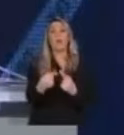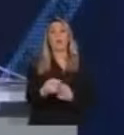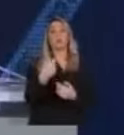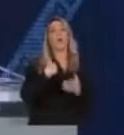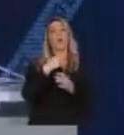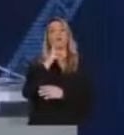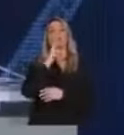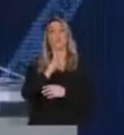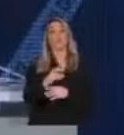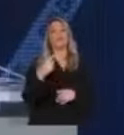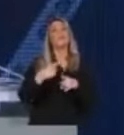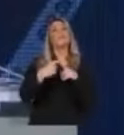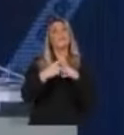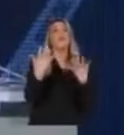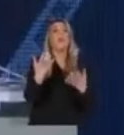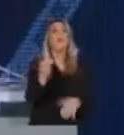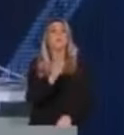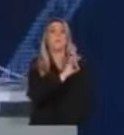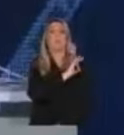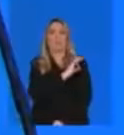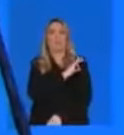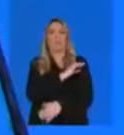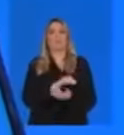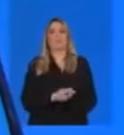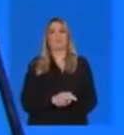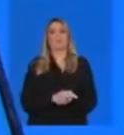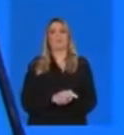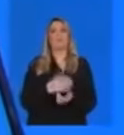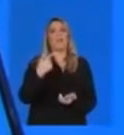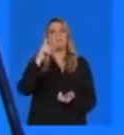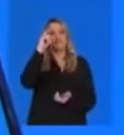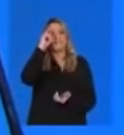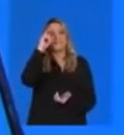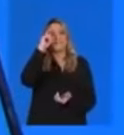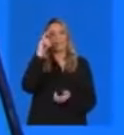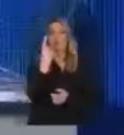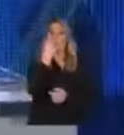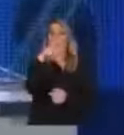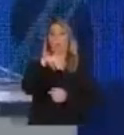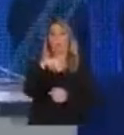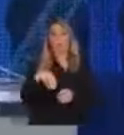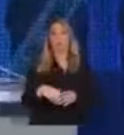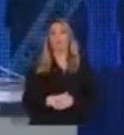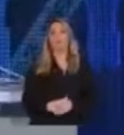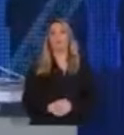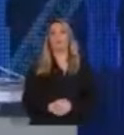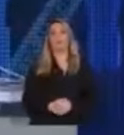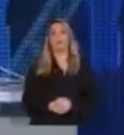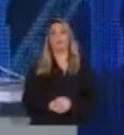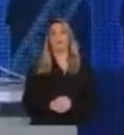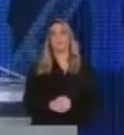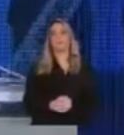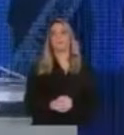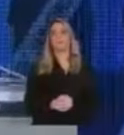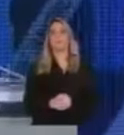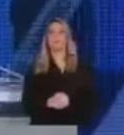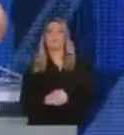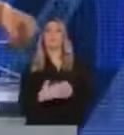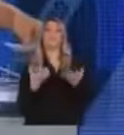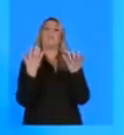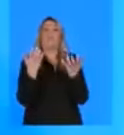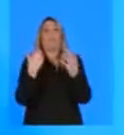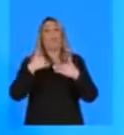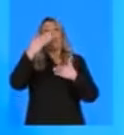a responder porque quer ser prefeito é o candidato Marcelo crevel o senhor tem um minuto eu quero